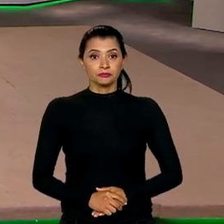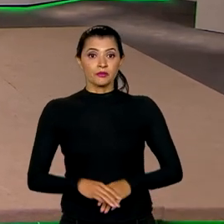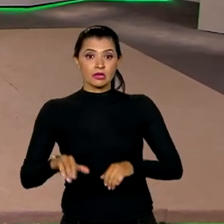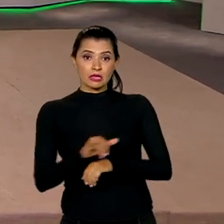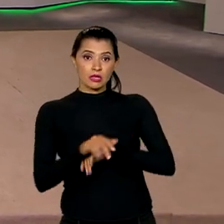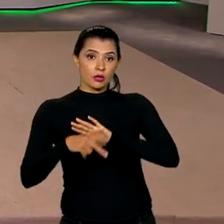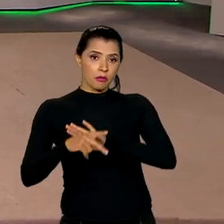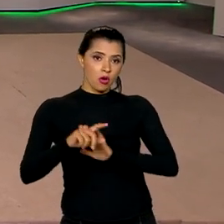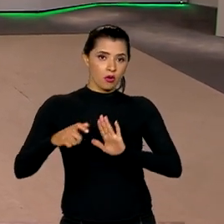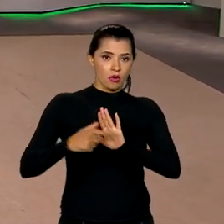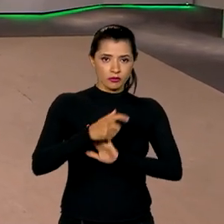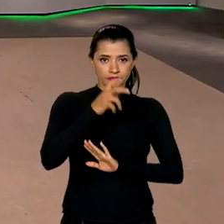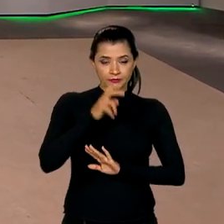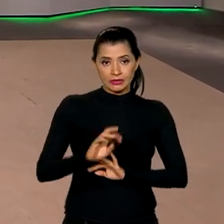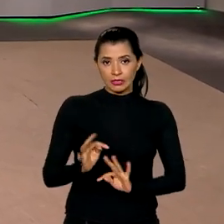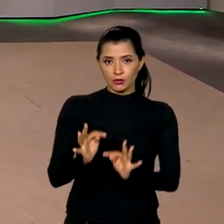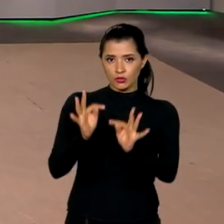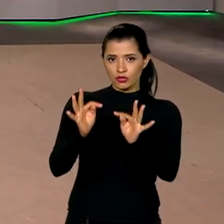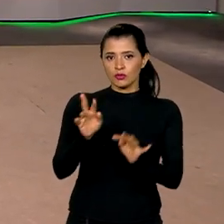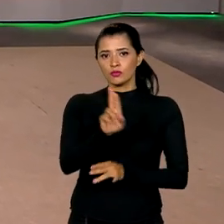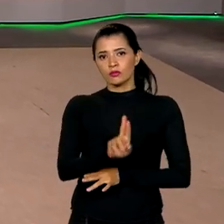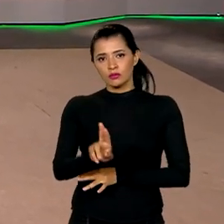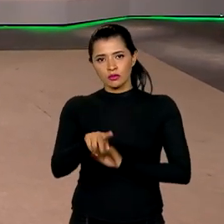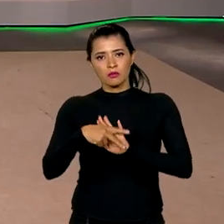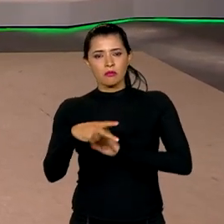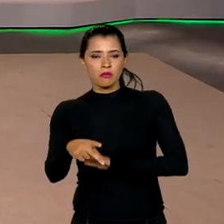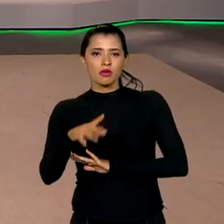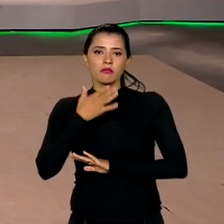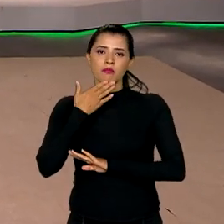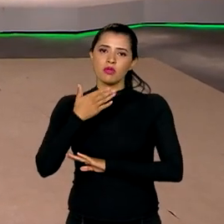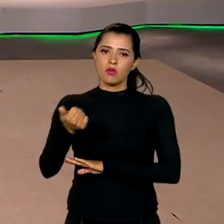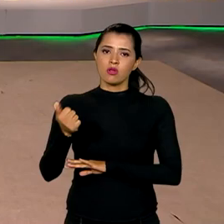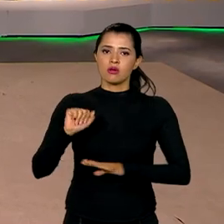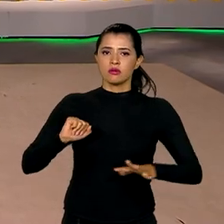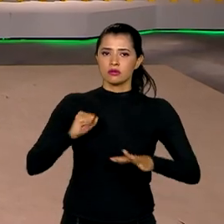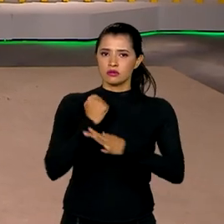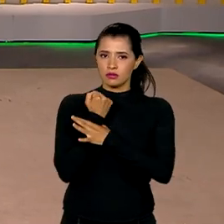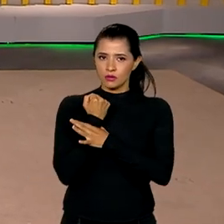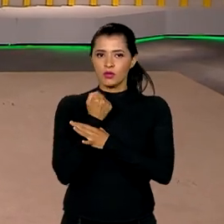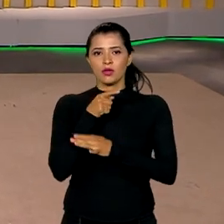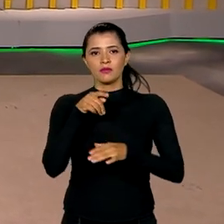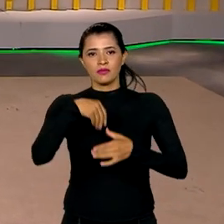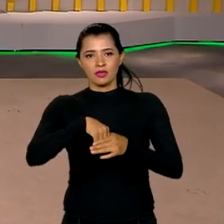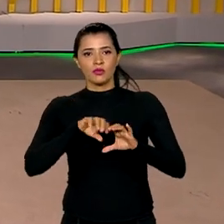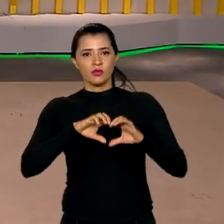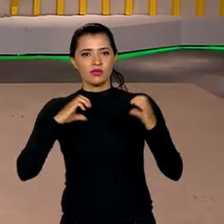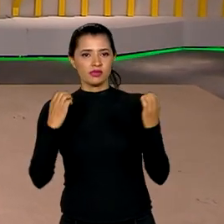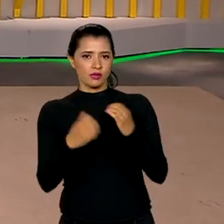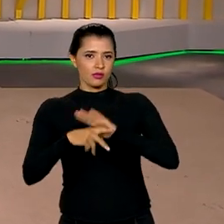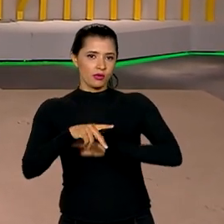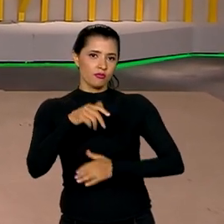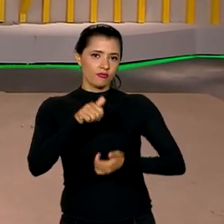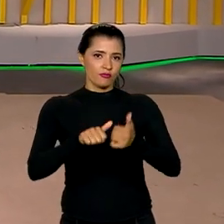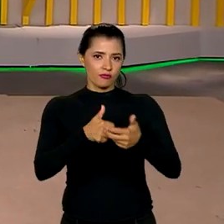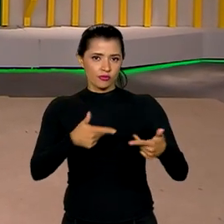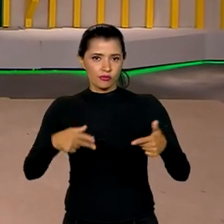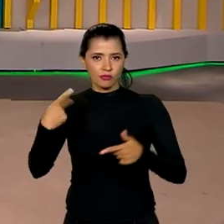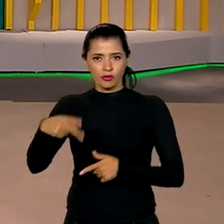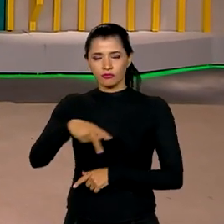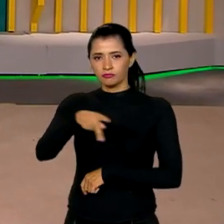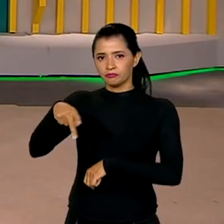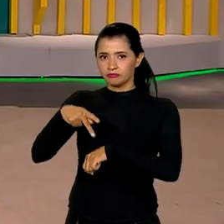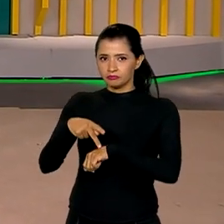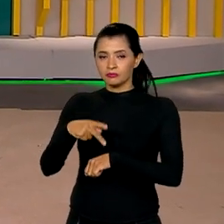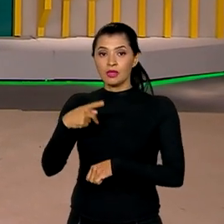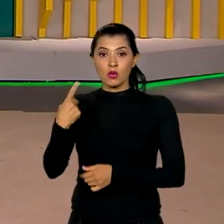Mecanismos de inteligência e tecnologia serão utilizados para melhorar a segurança nos estádios de futebol do país. A partir